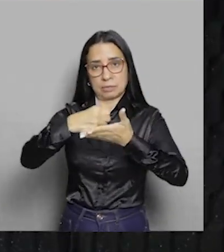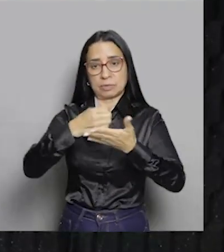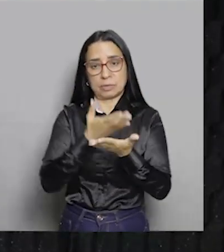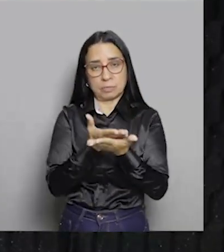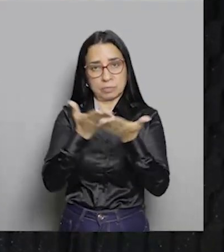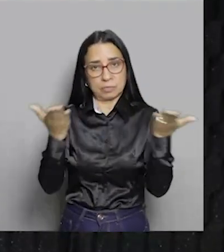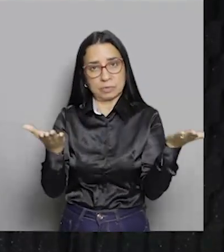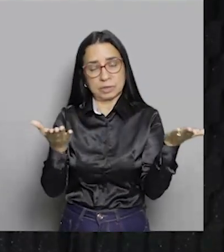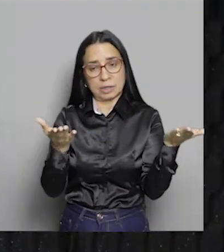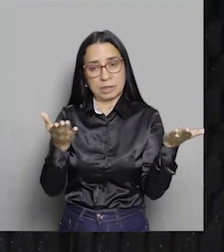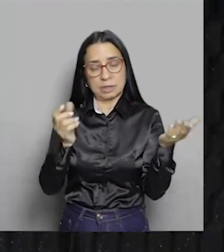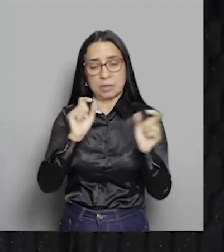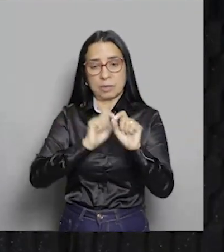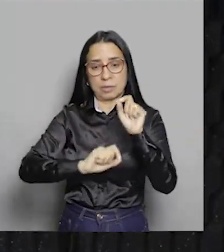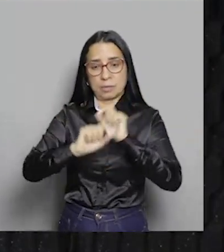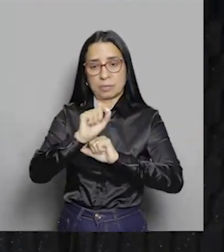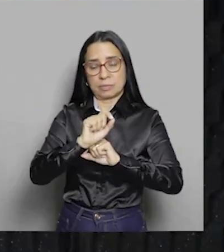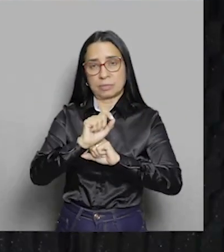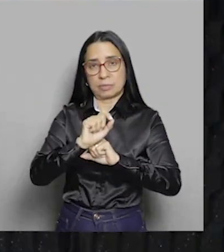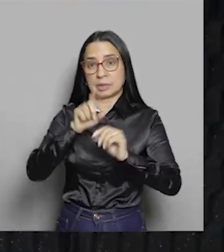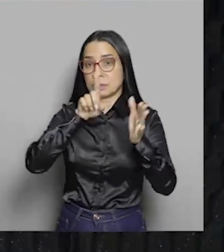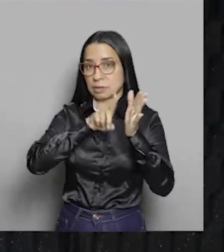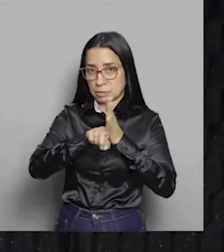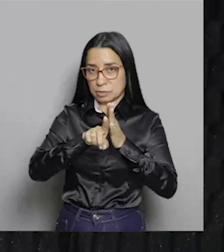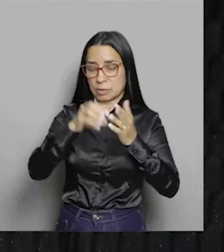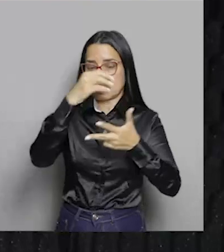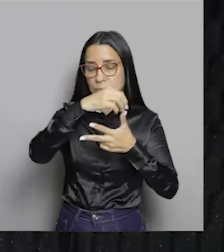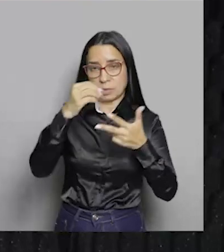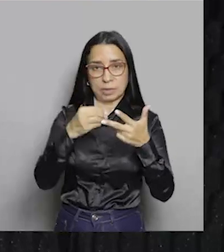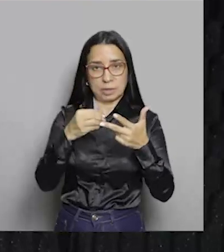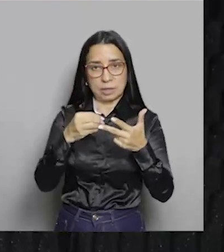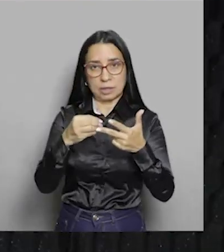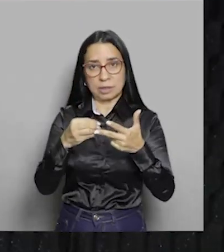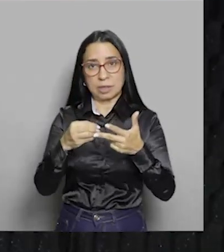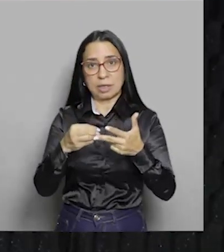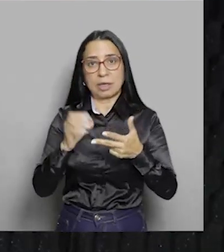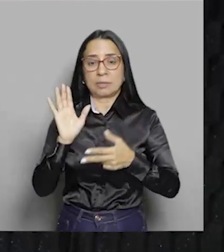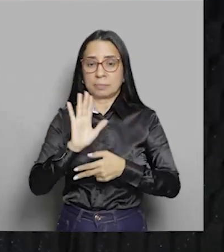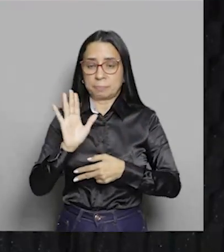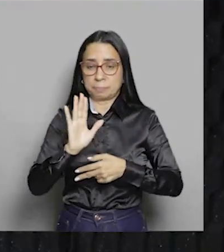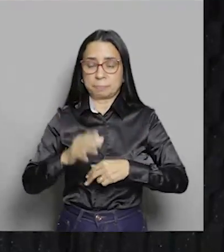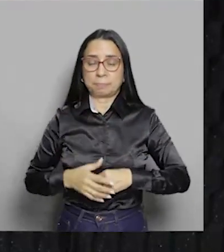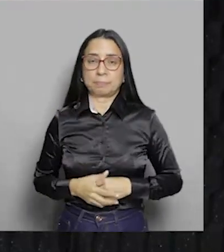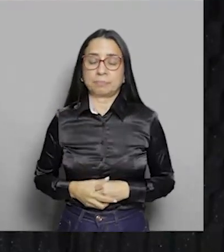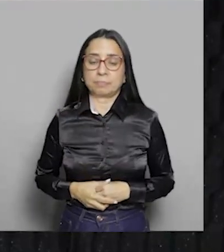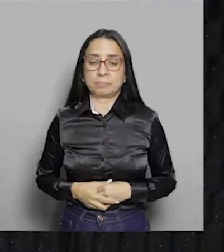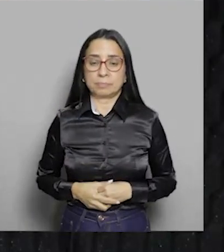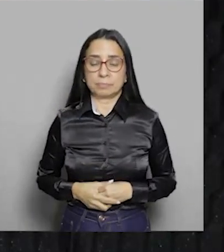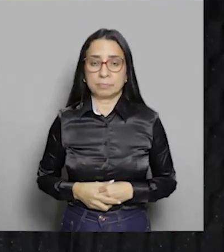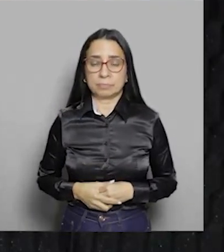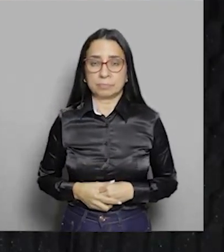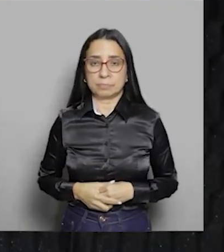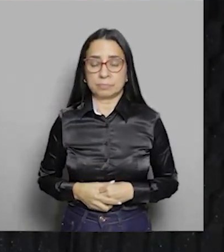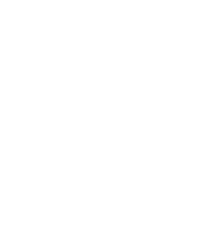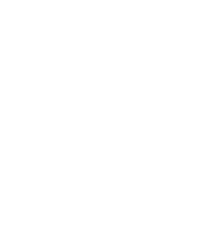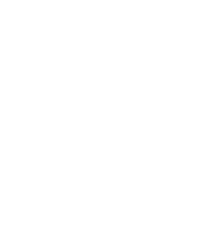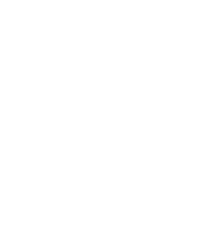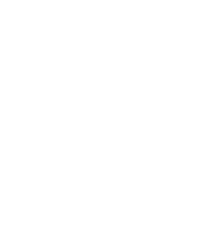vocês com esse item, questão do Enem. E até o nosso próximo encontro. Um grande abraço. Valeu.